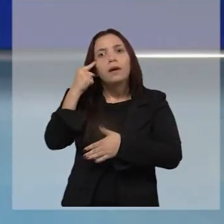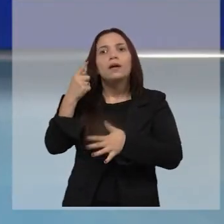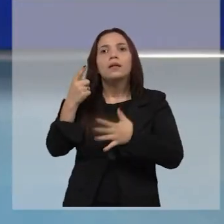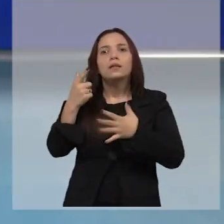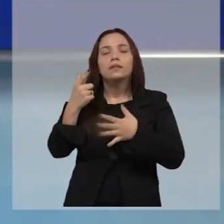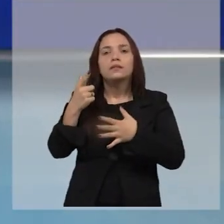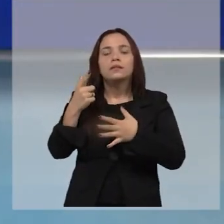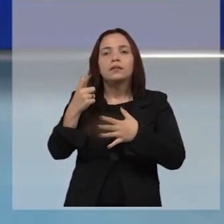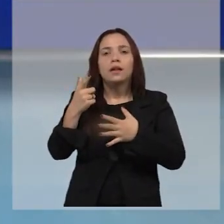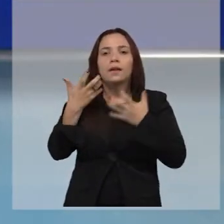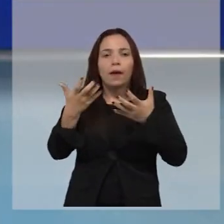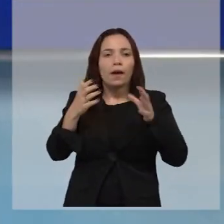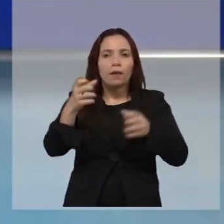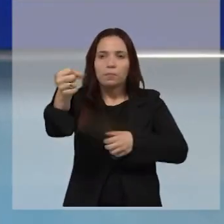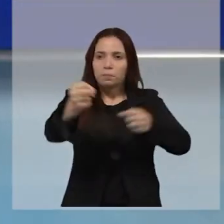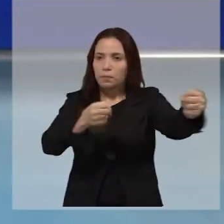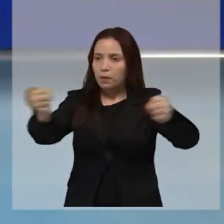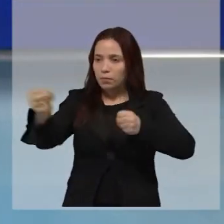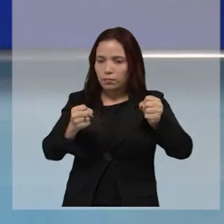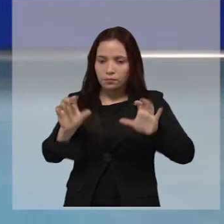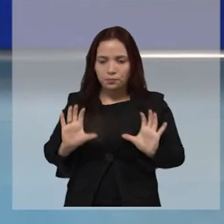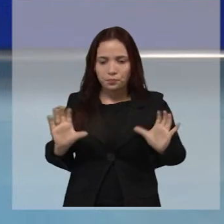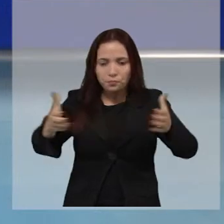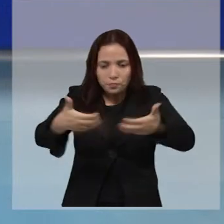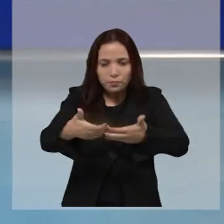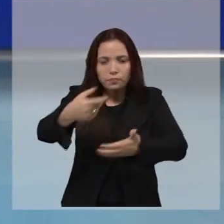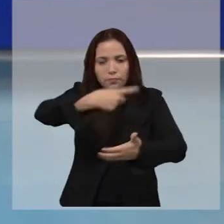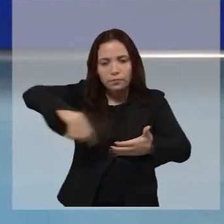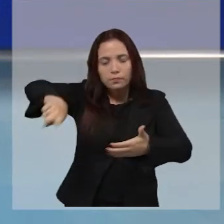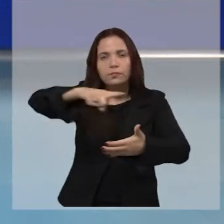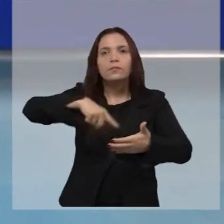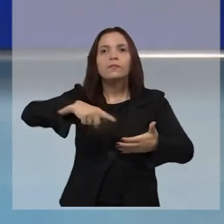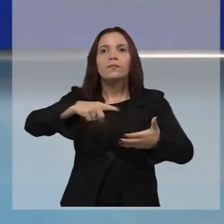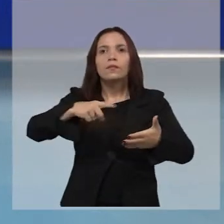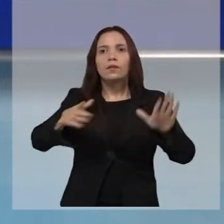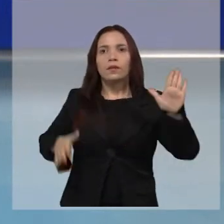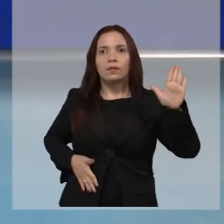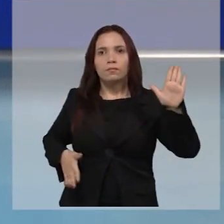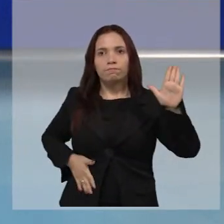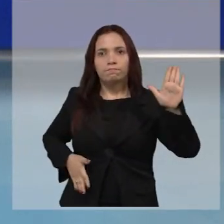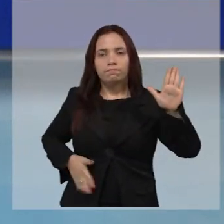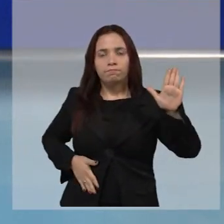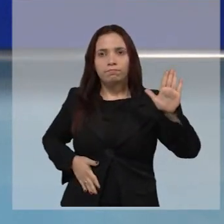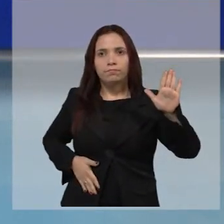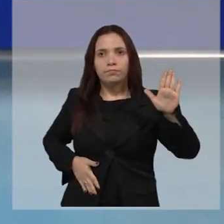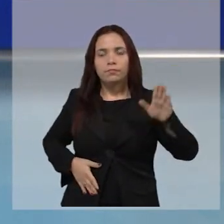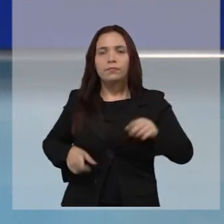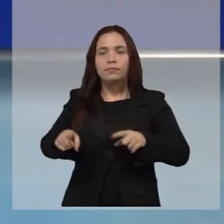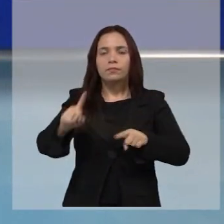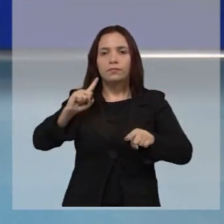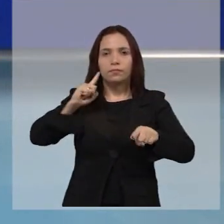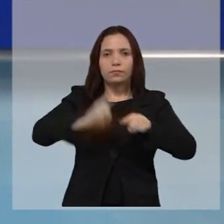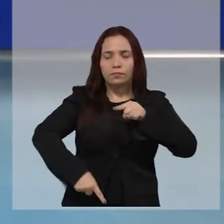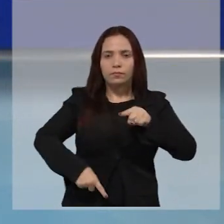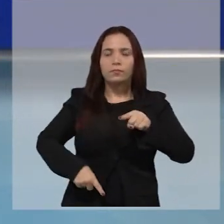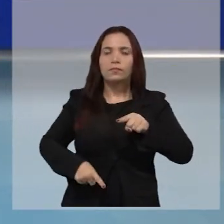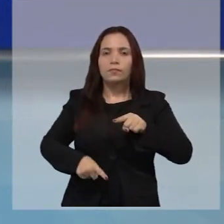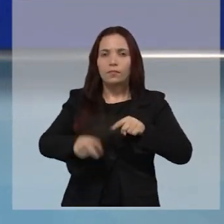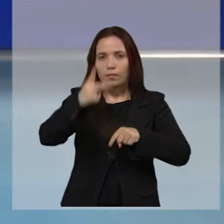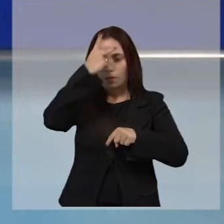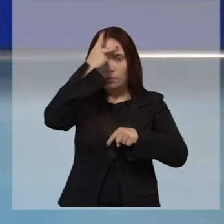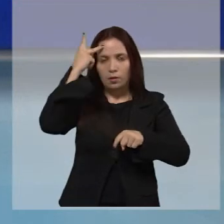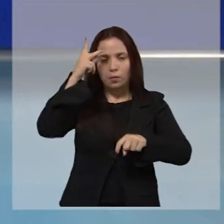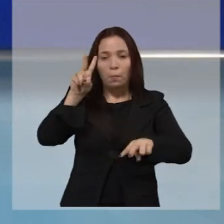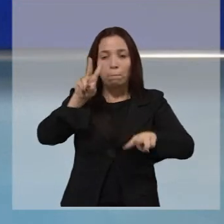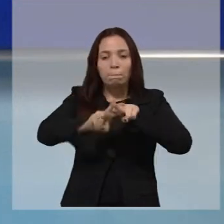ideia era formar os soldados do crime e mantê-los ali à mercê da criminalidade, né? Ou seja, as tais facções impediam que